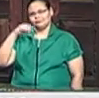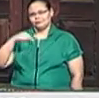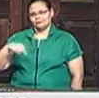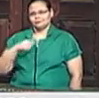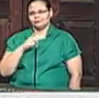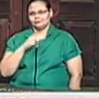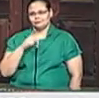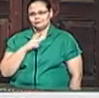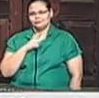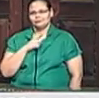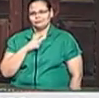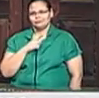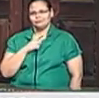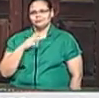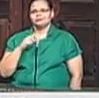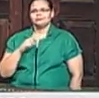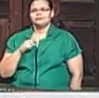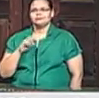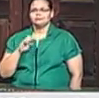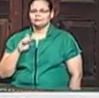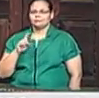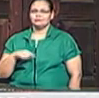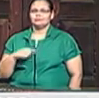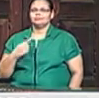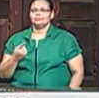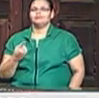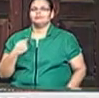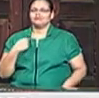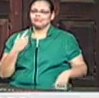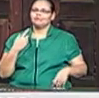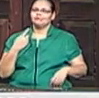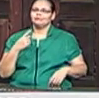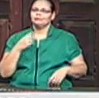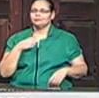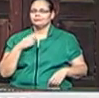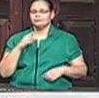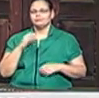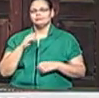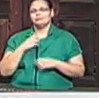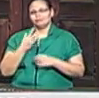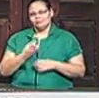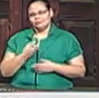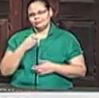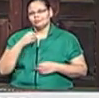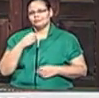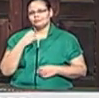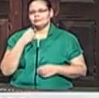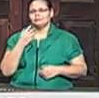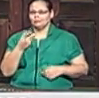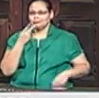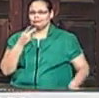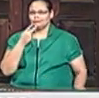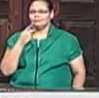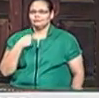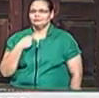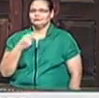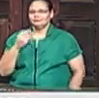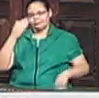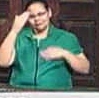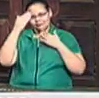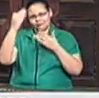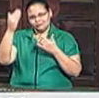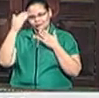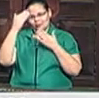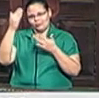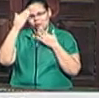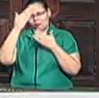temos no nosso mandato. É este o registro, o comunicado, senhor presidente, que eu gostaria de fazer. Agradeço